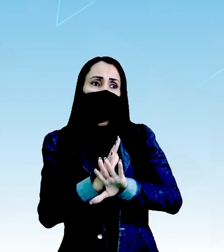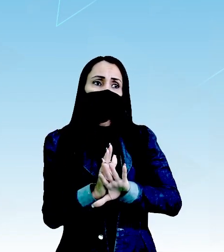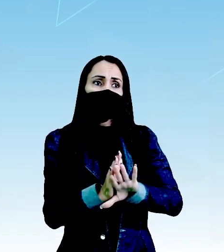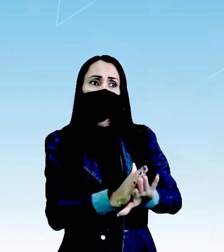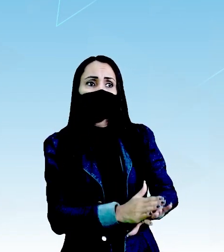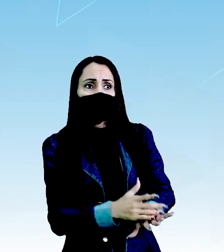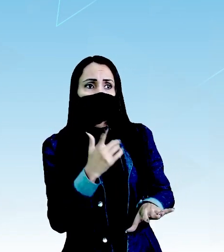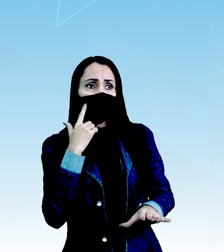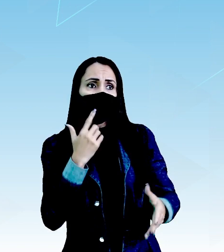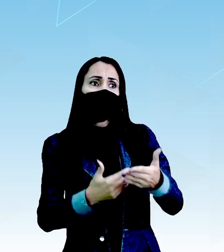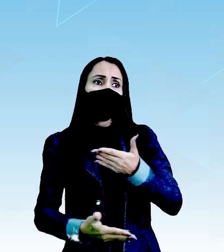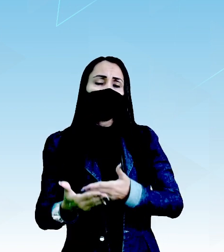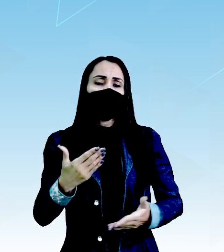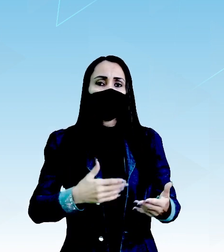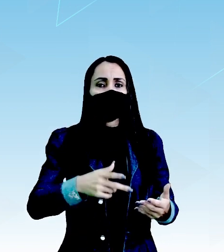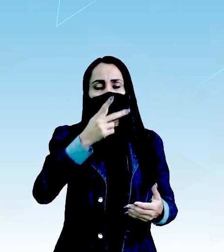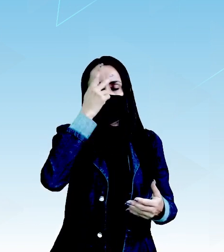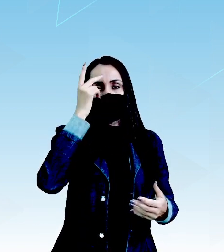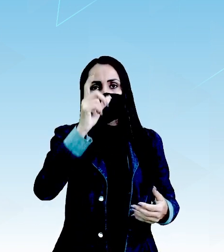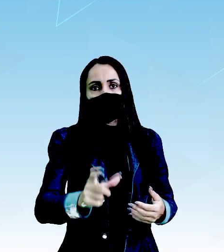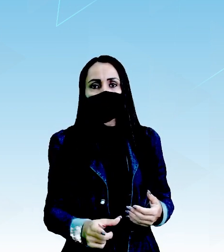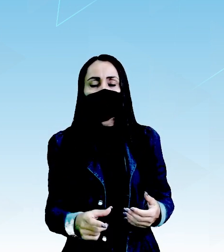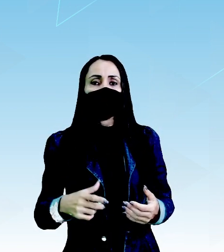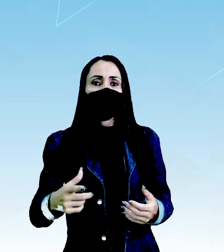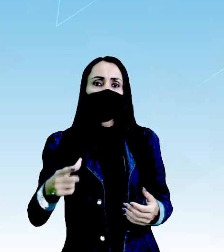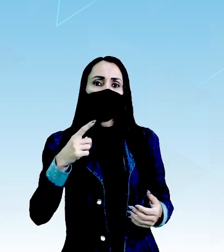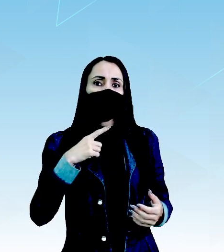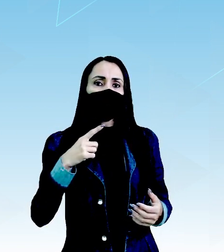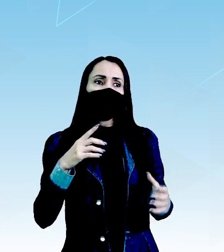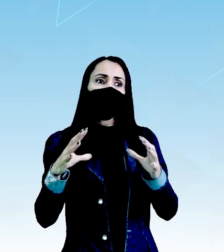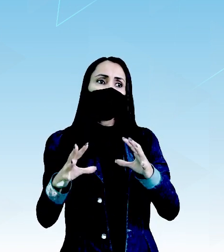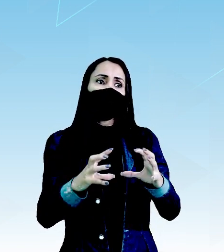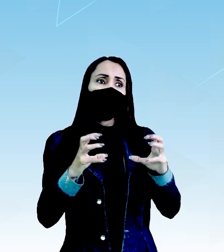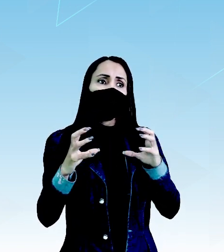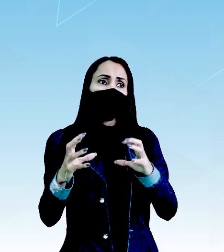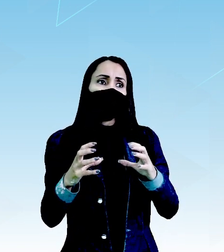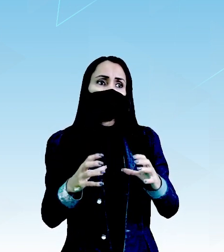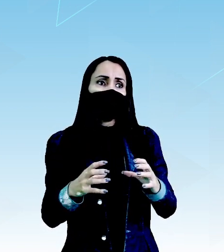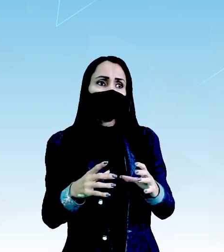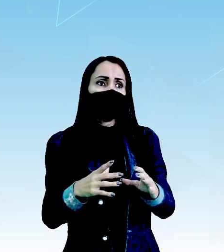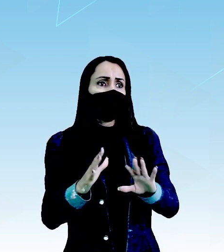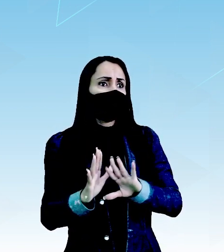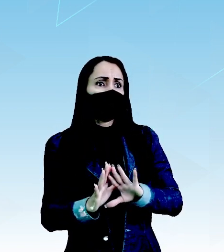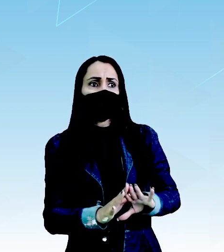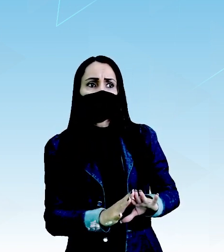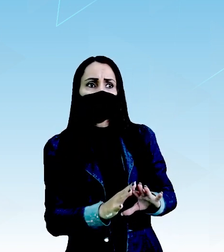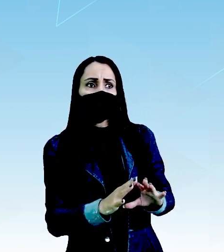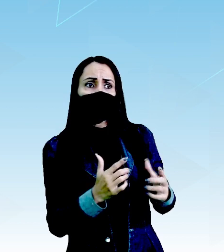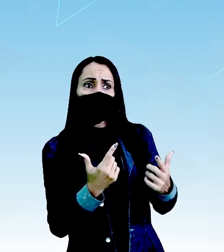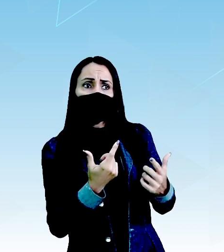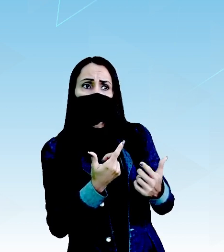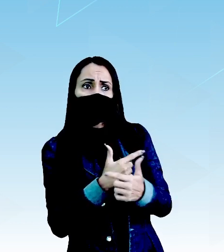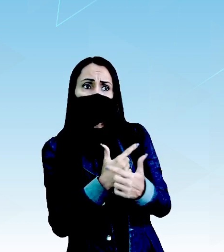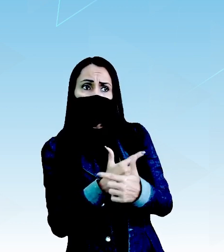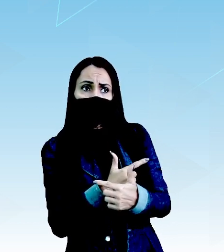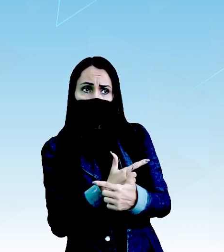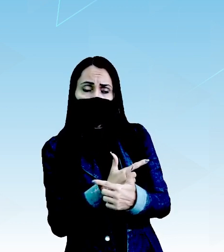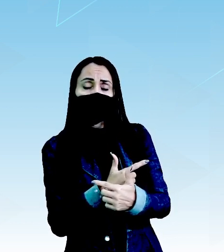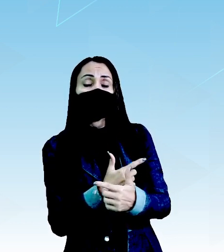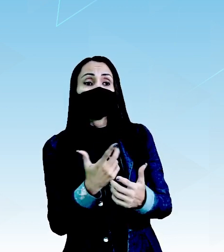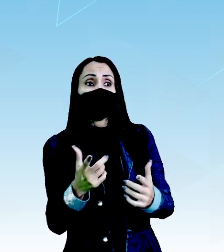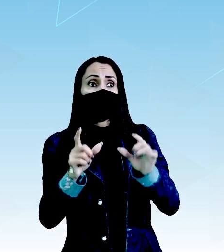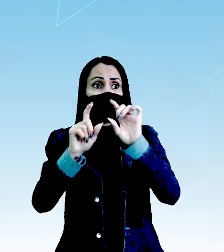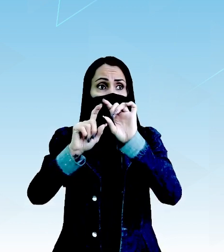com pessoas e pode ter um sentido agressivo, não deixa de ser comédia. Então, essa